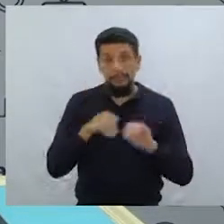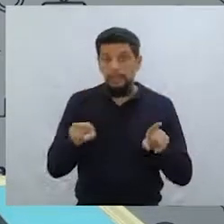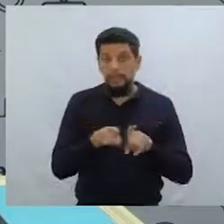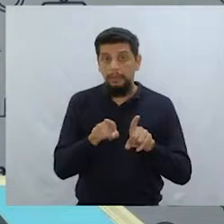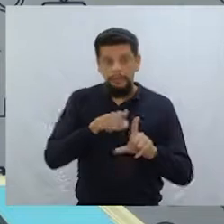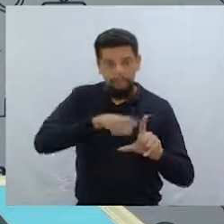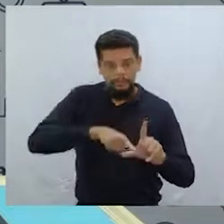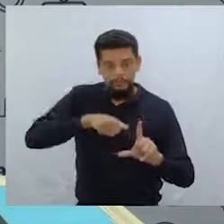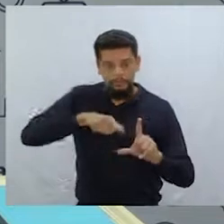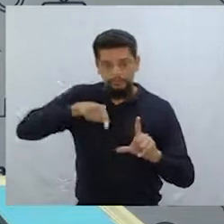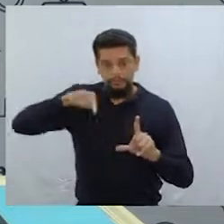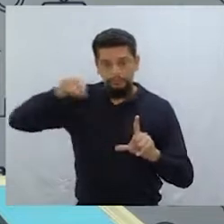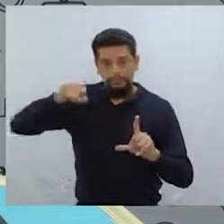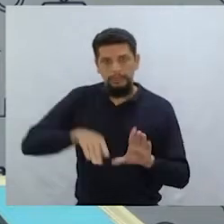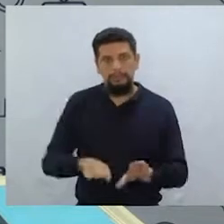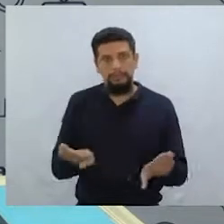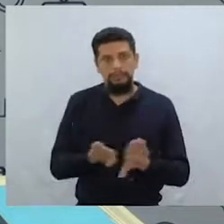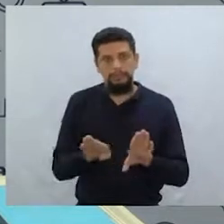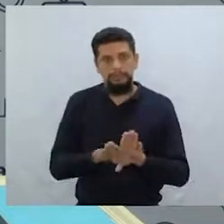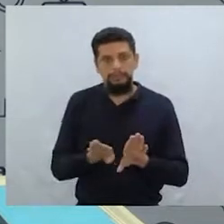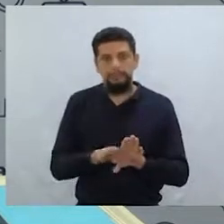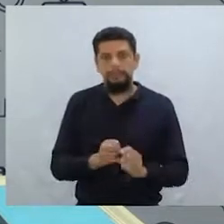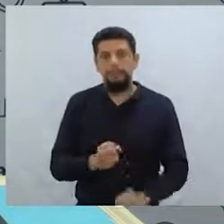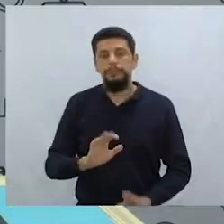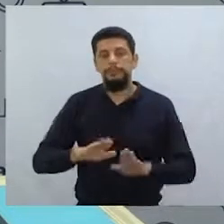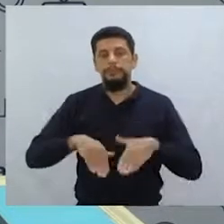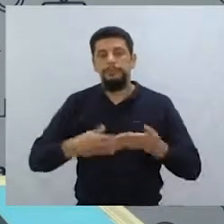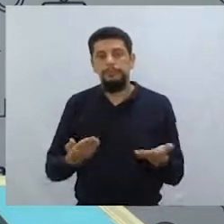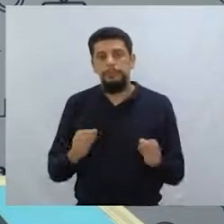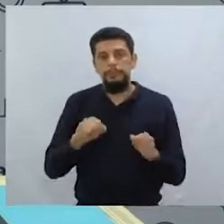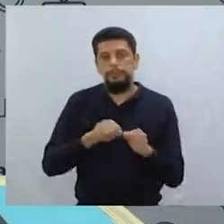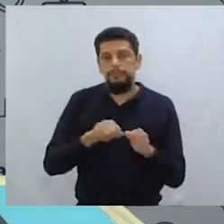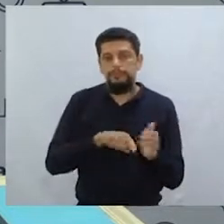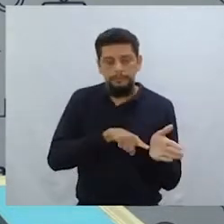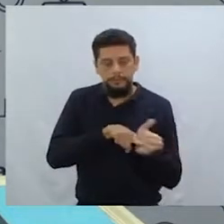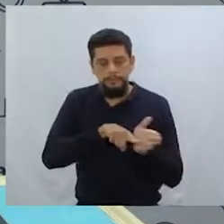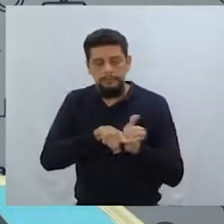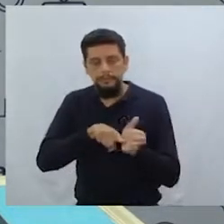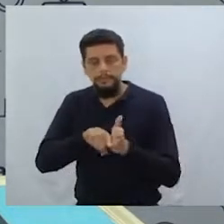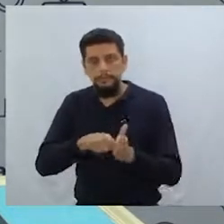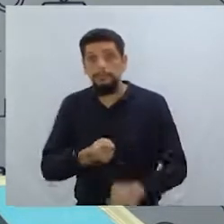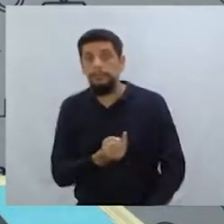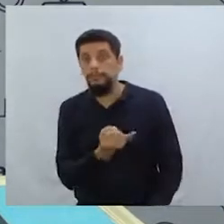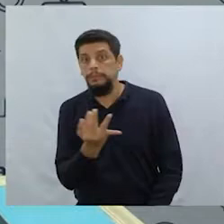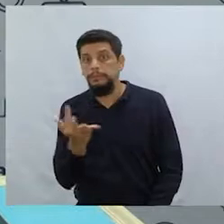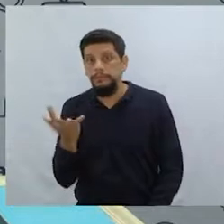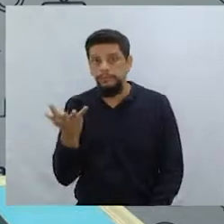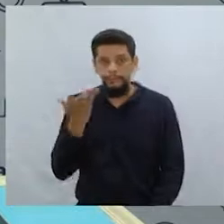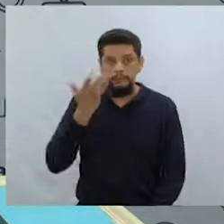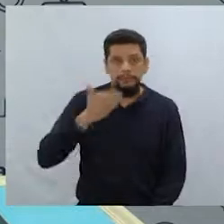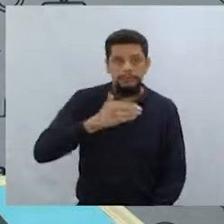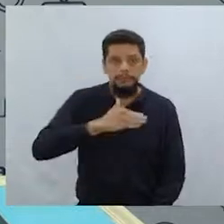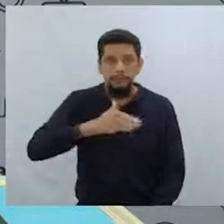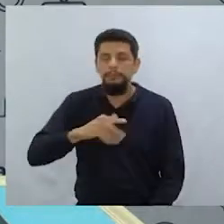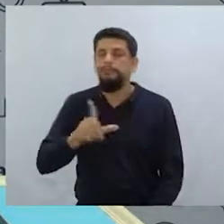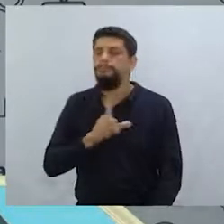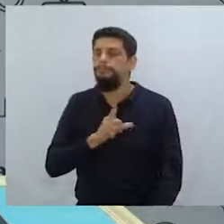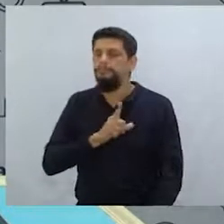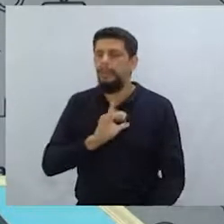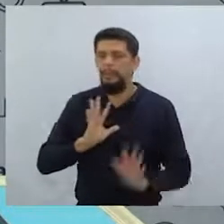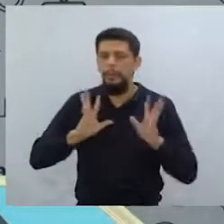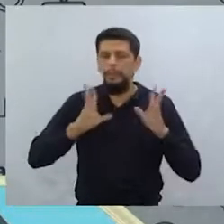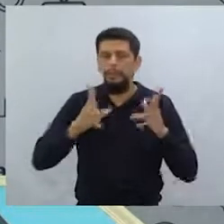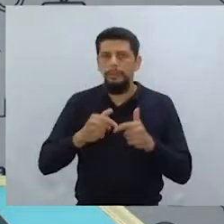forma de gráfico. Animal de estimação e quando que a gente realizou a pesquisa e com quantas crianças.